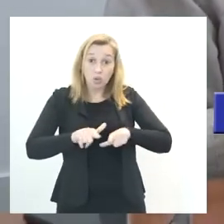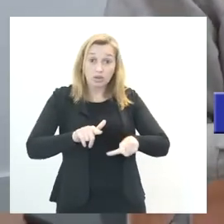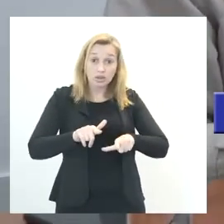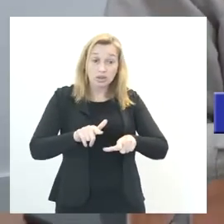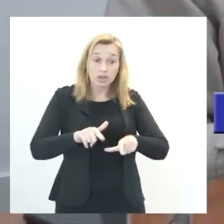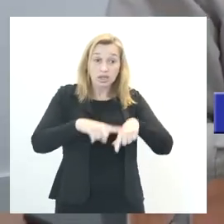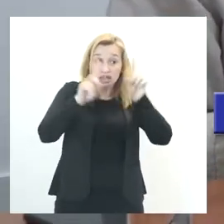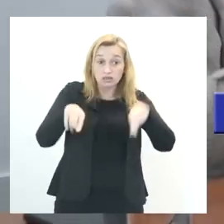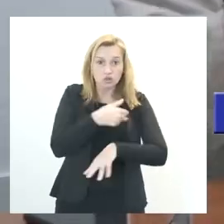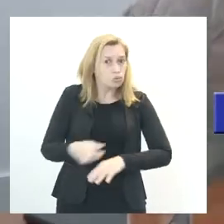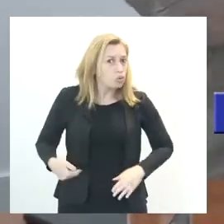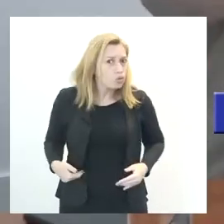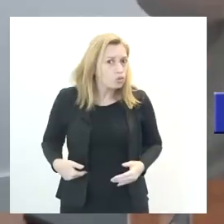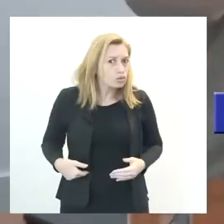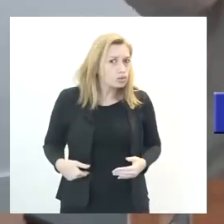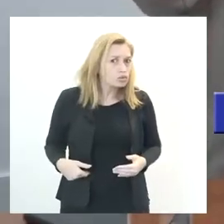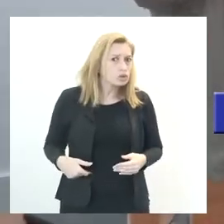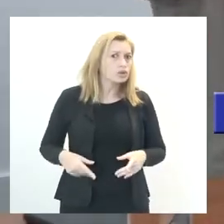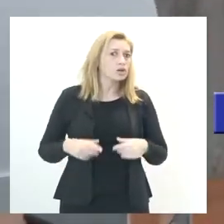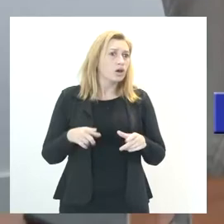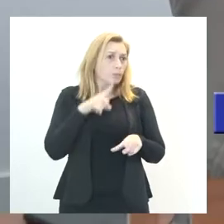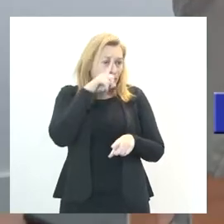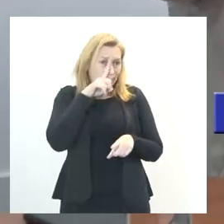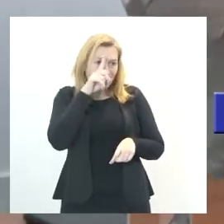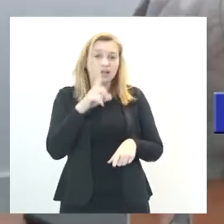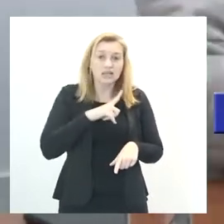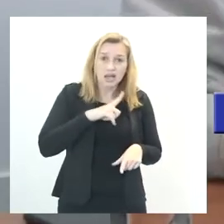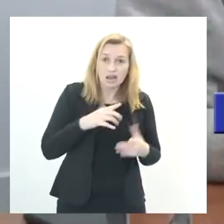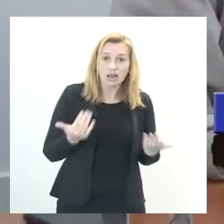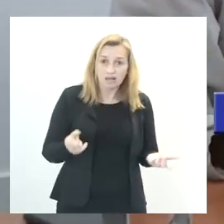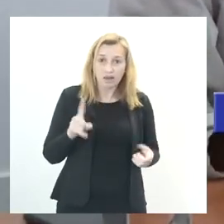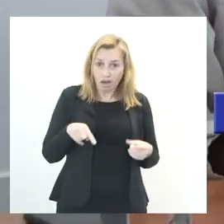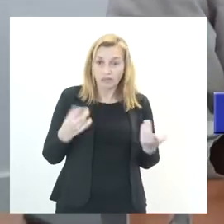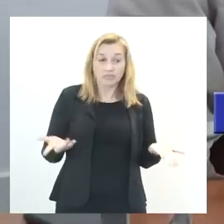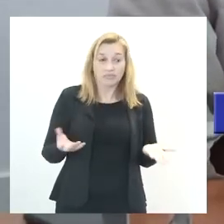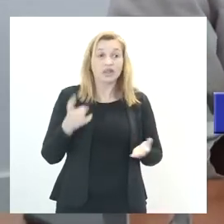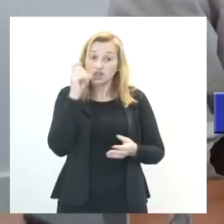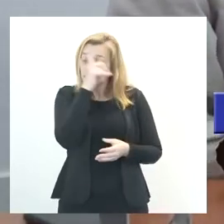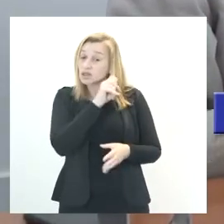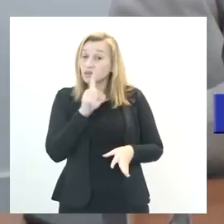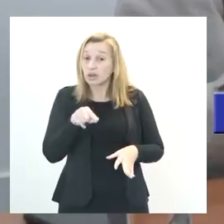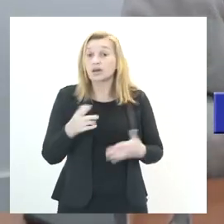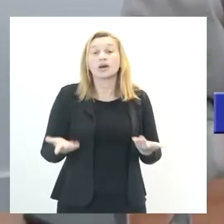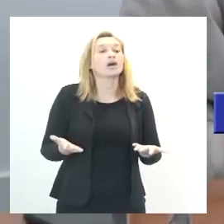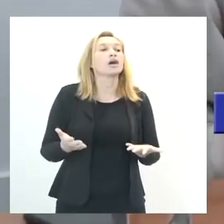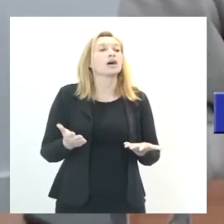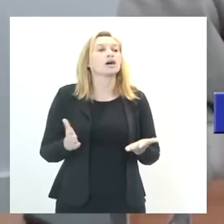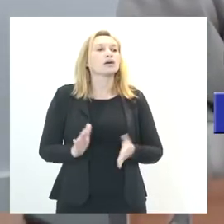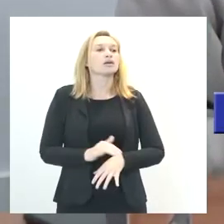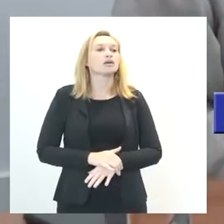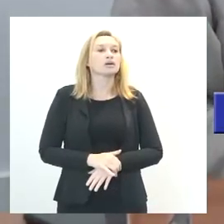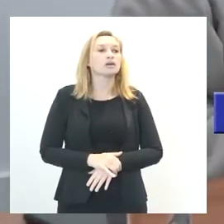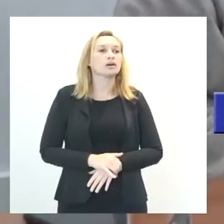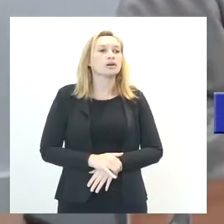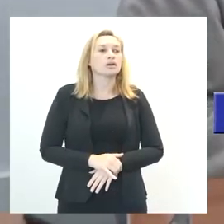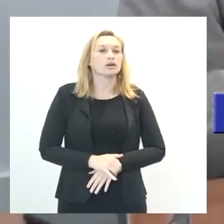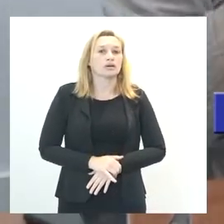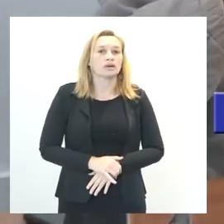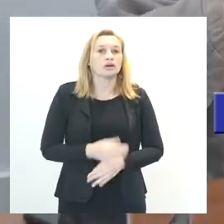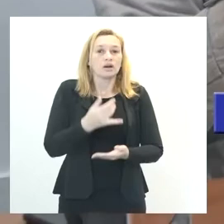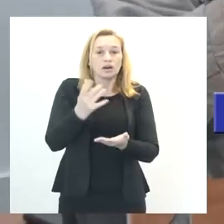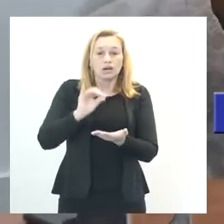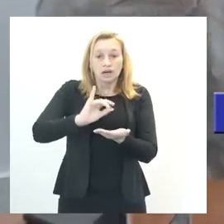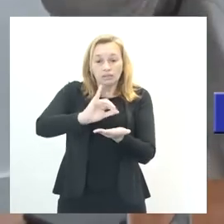sobreviver por isso que estão correndo para disputar os uma fila certo poço é a Barbalho erram de